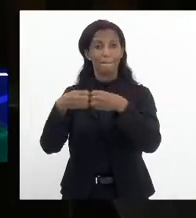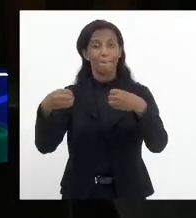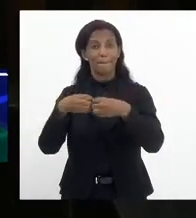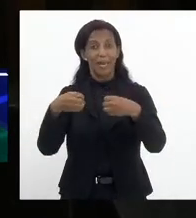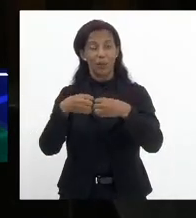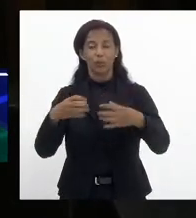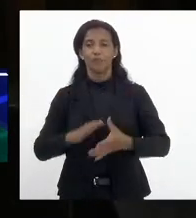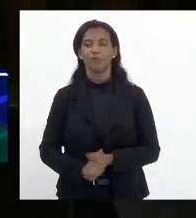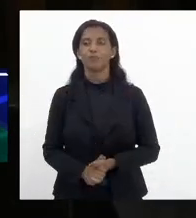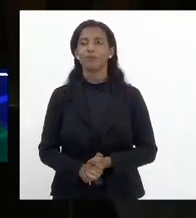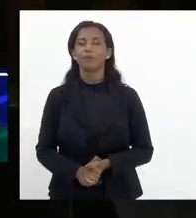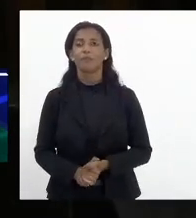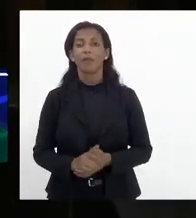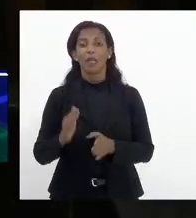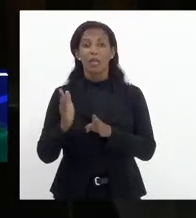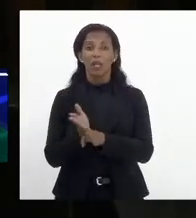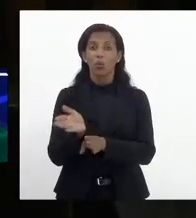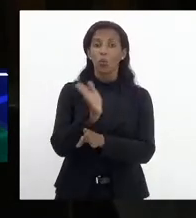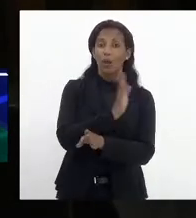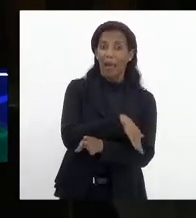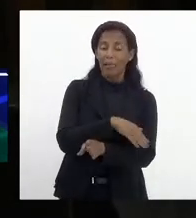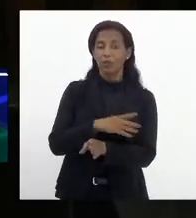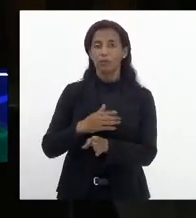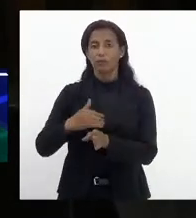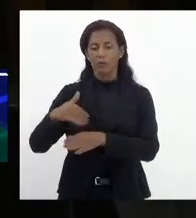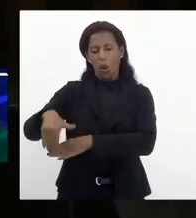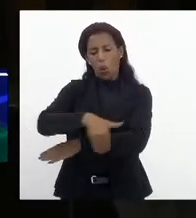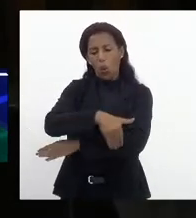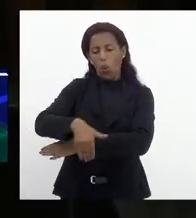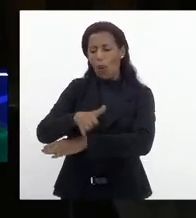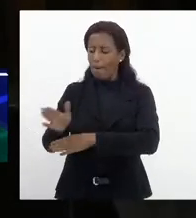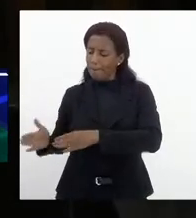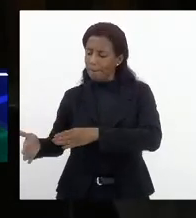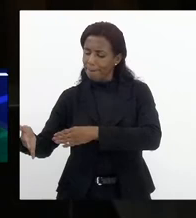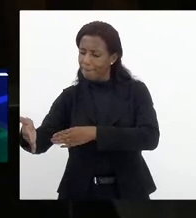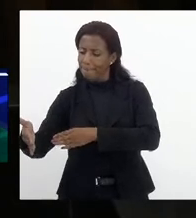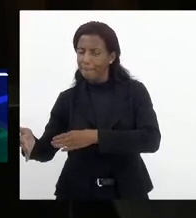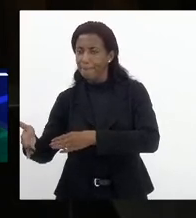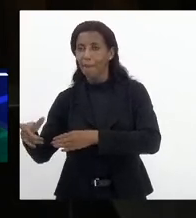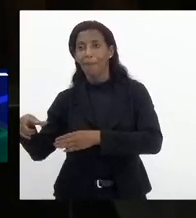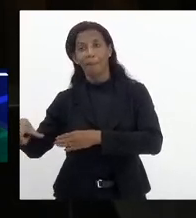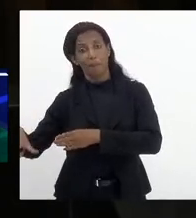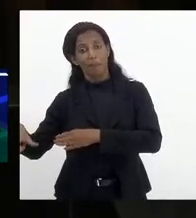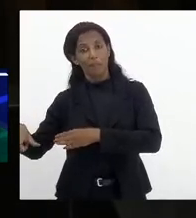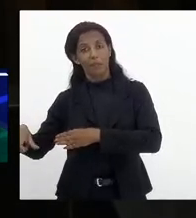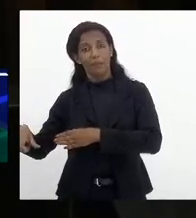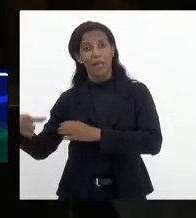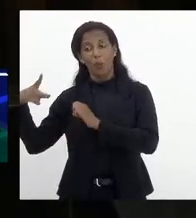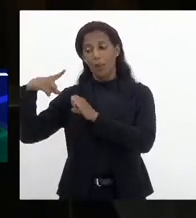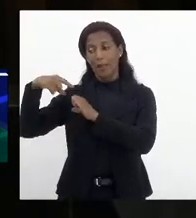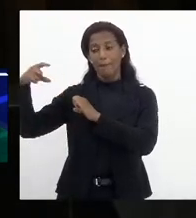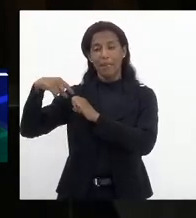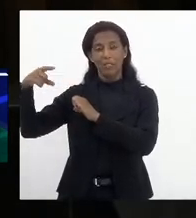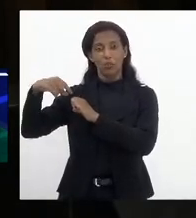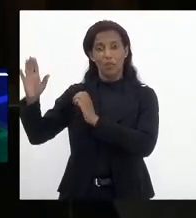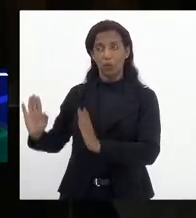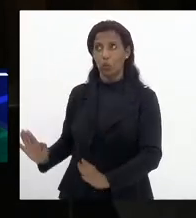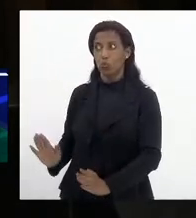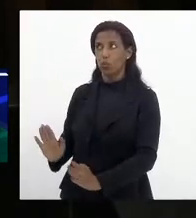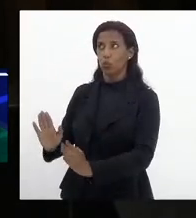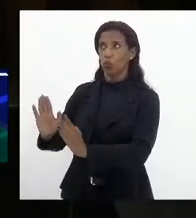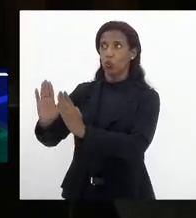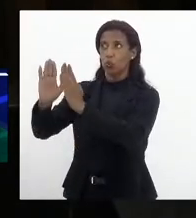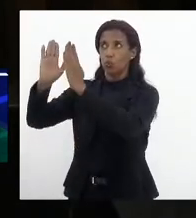ali, na rua ao lado da nossa, ou seja, na nossa vizinhança, tem um empreendimento subindo, justamente ali